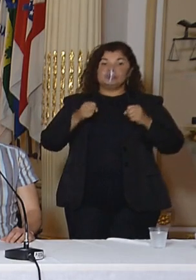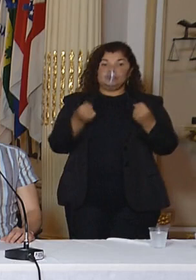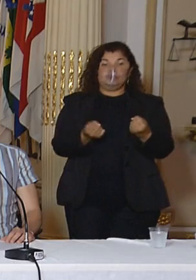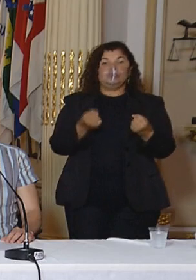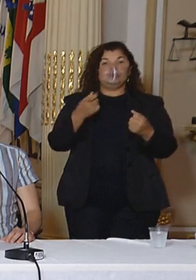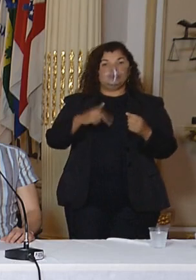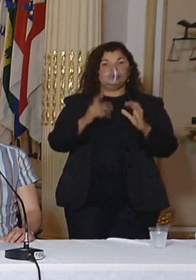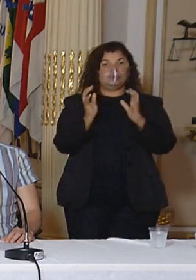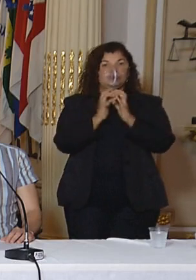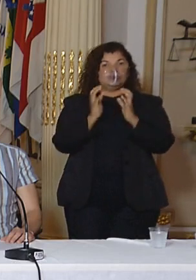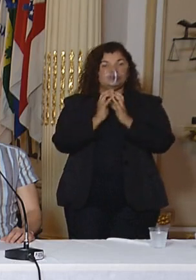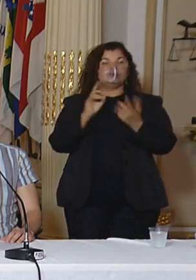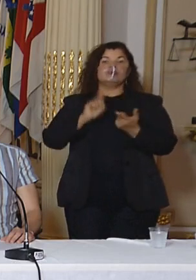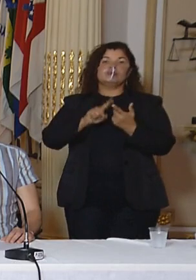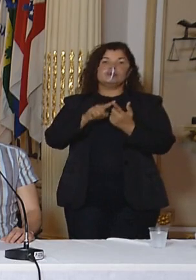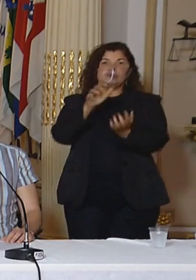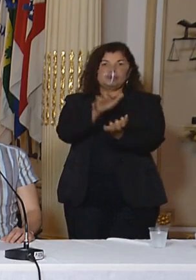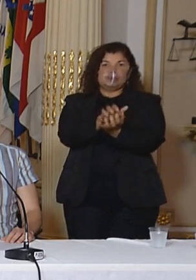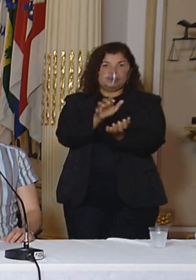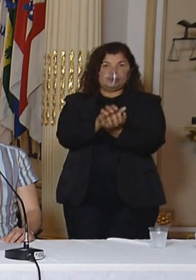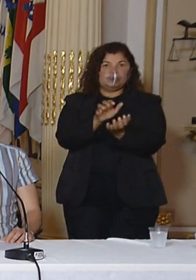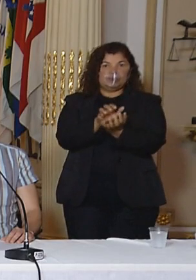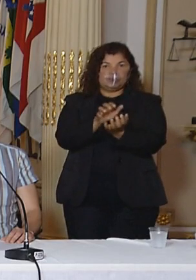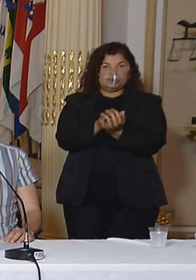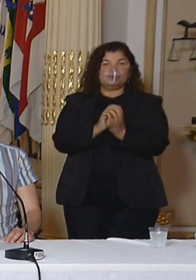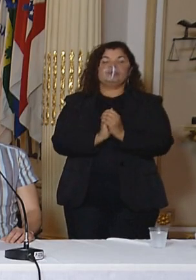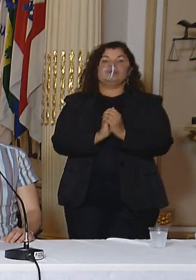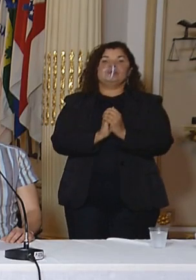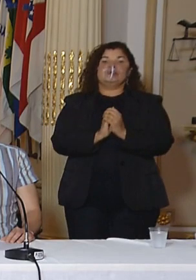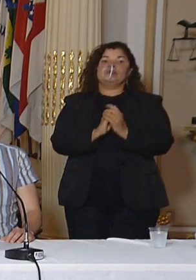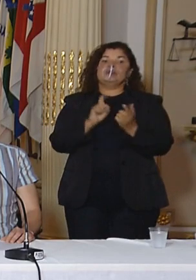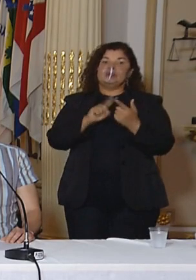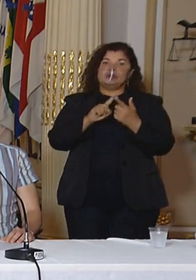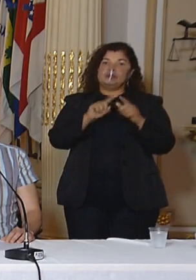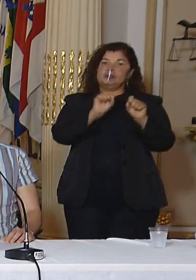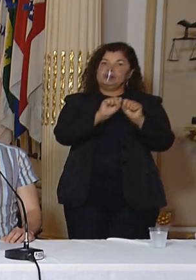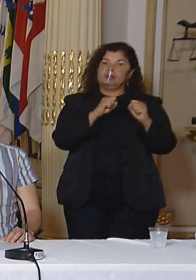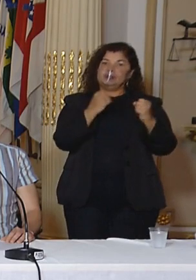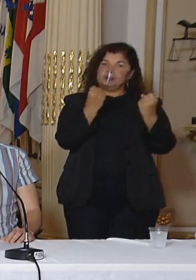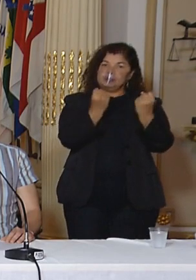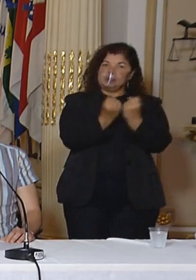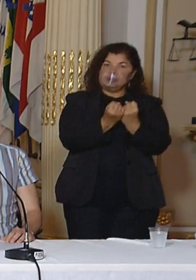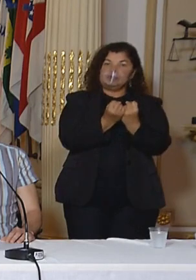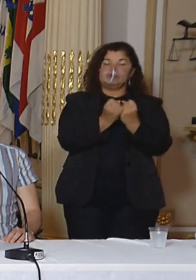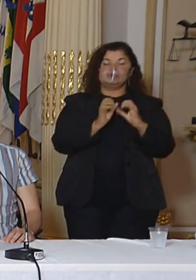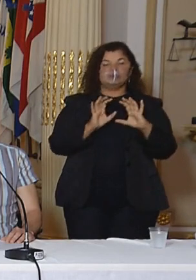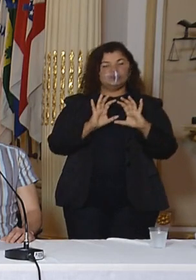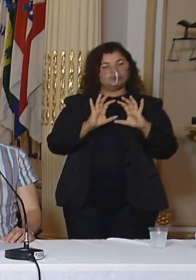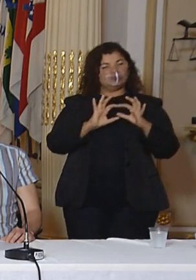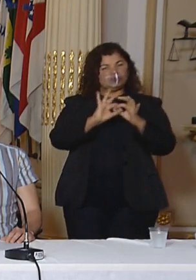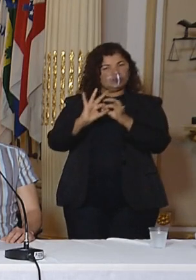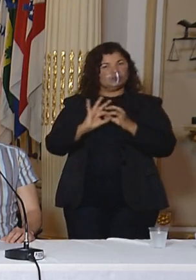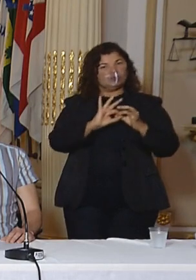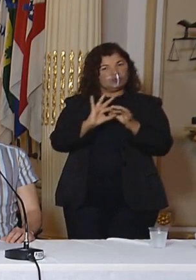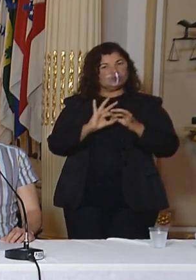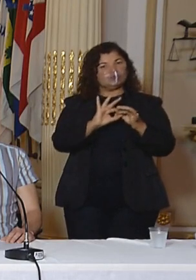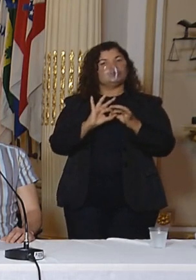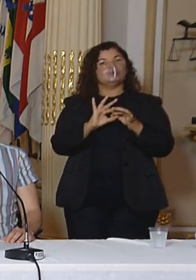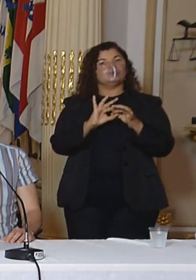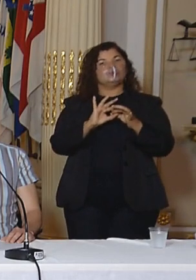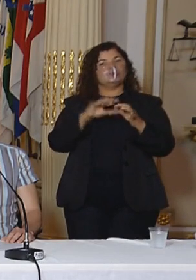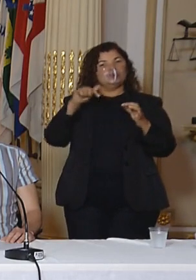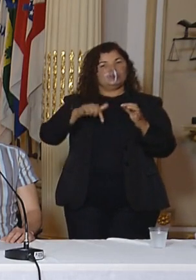recifenses e dos pernambucanos, poder público, mas também sociedade civil, todos juntos nesse esforço de união,